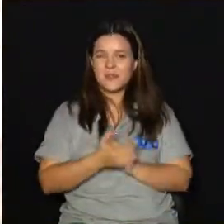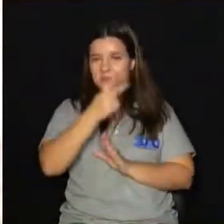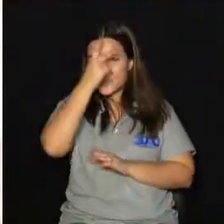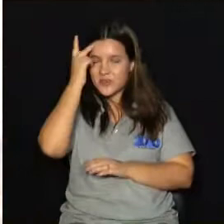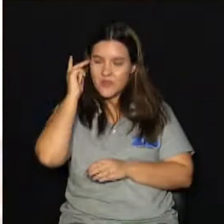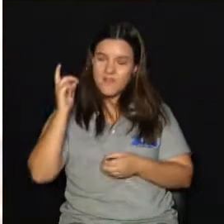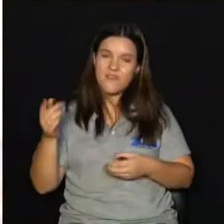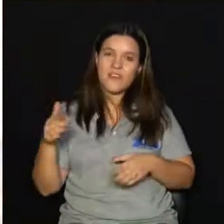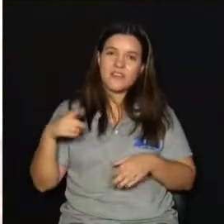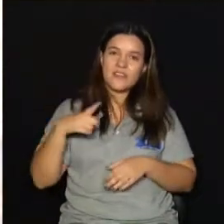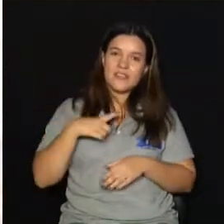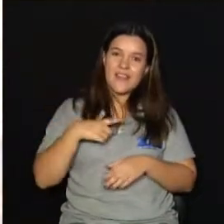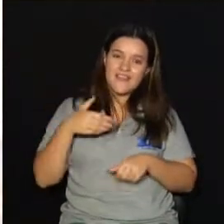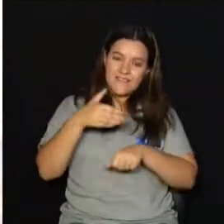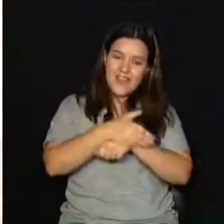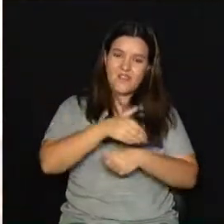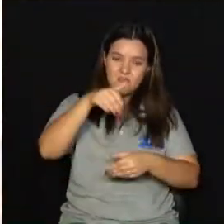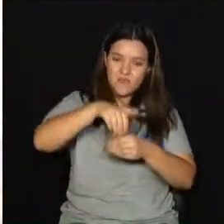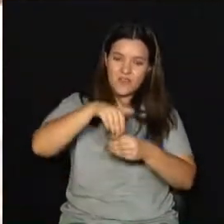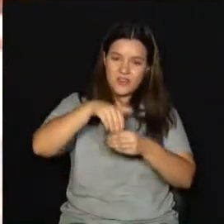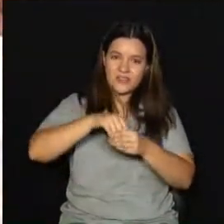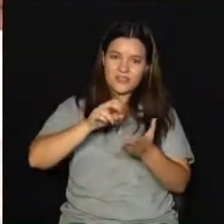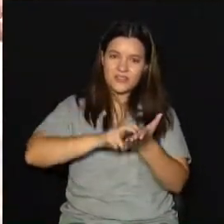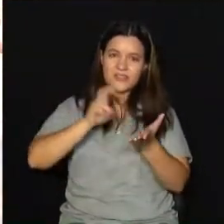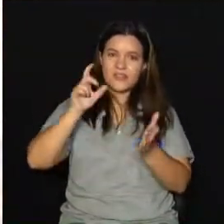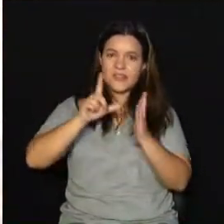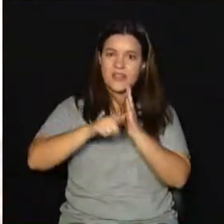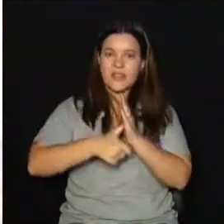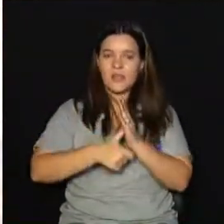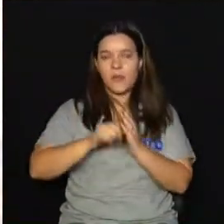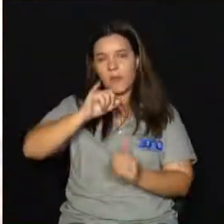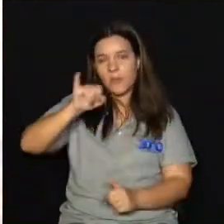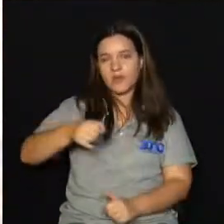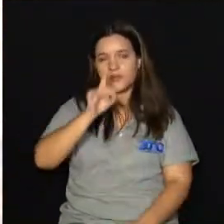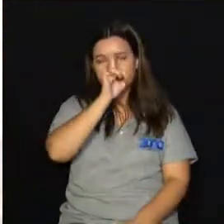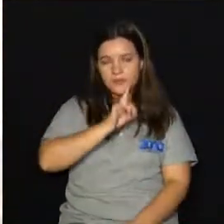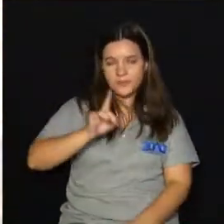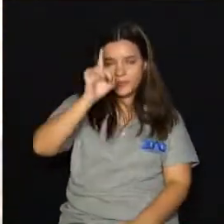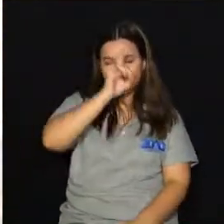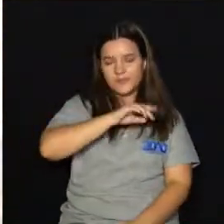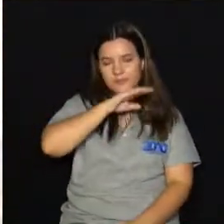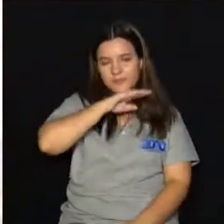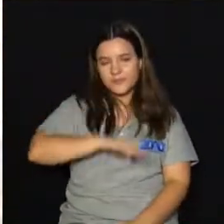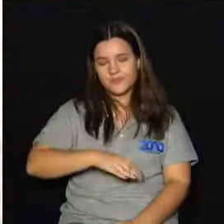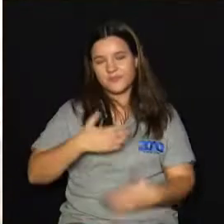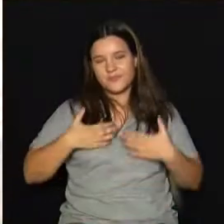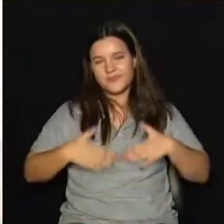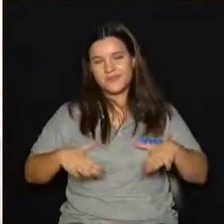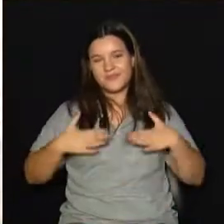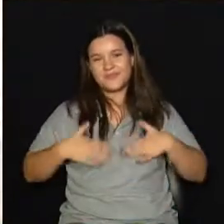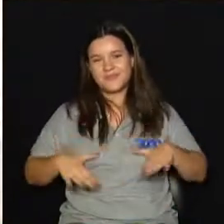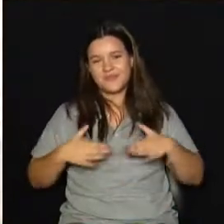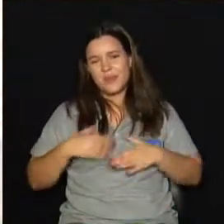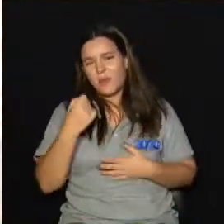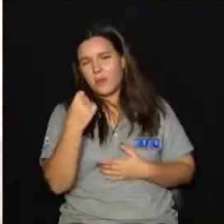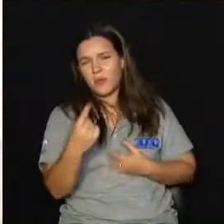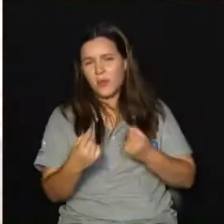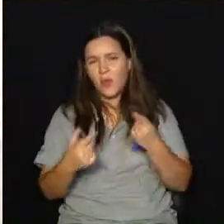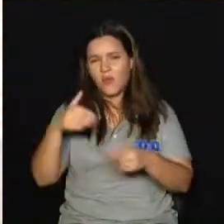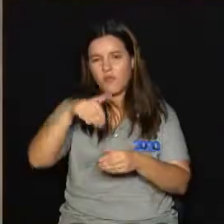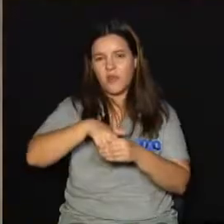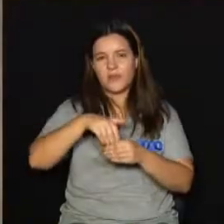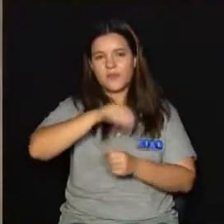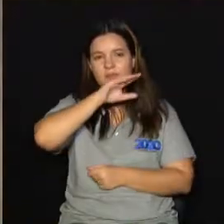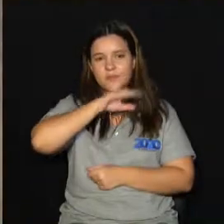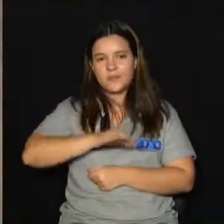vieram votar de manhã e depois estão aí curtindo o seu domingo e algumas deixaram para votar no período da tarde. Tá